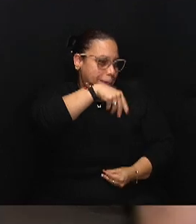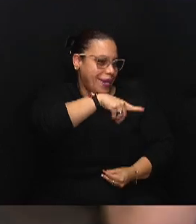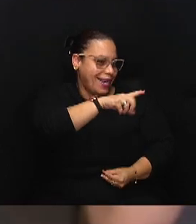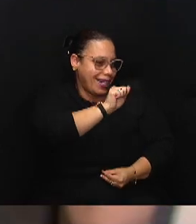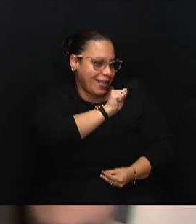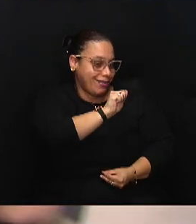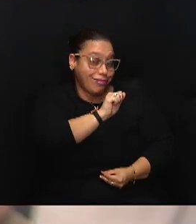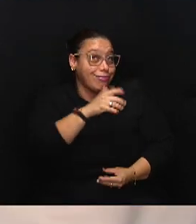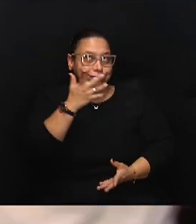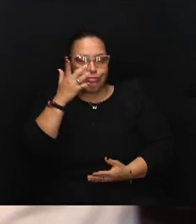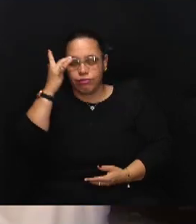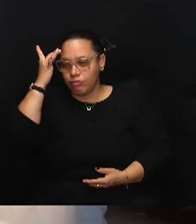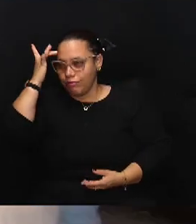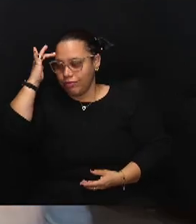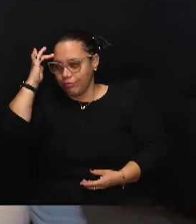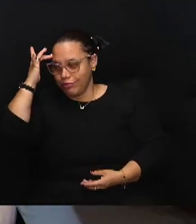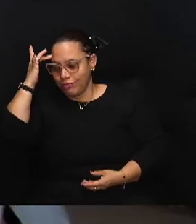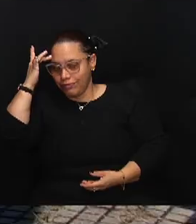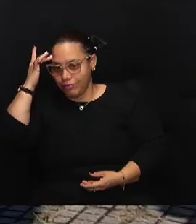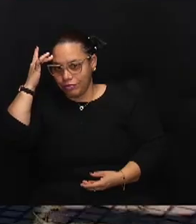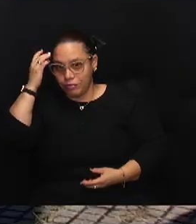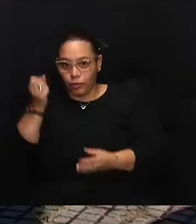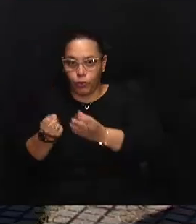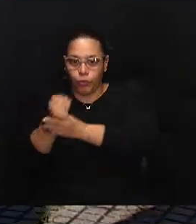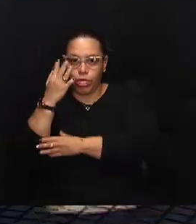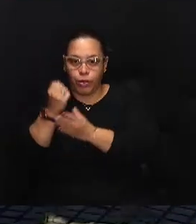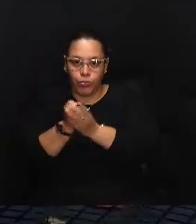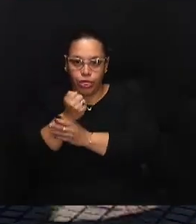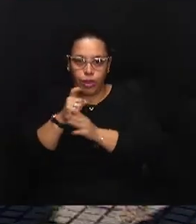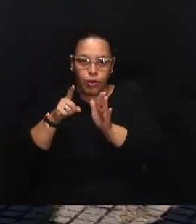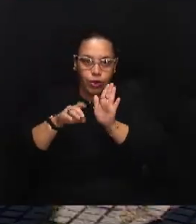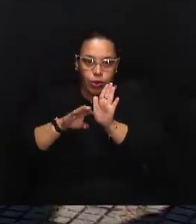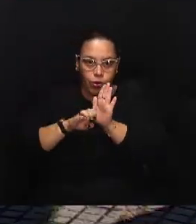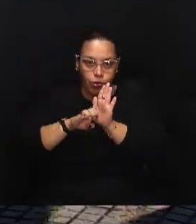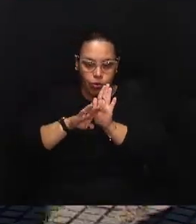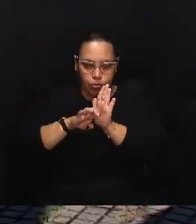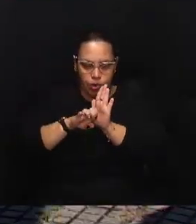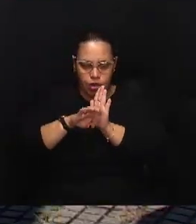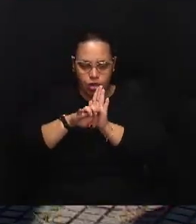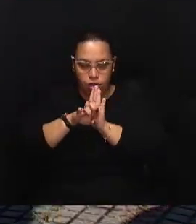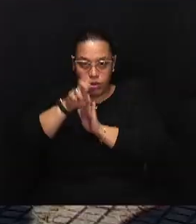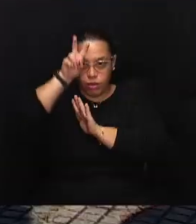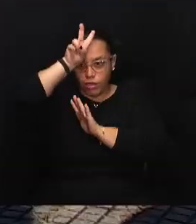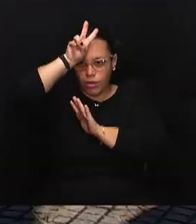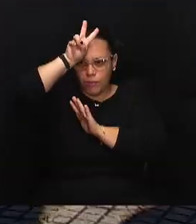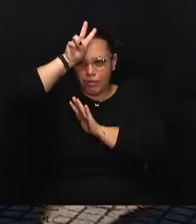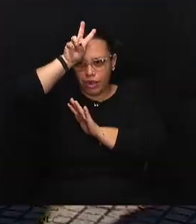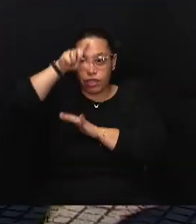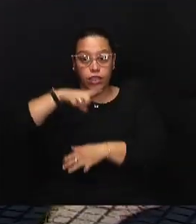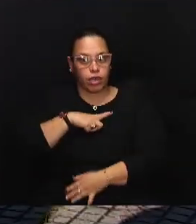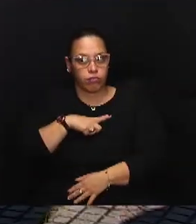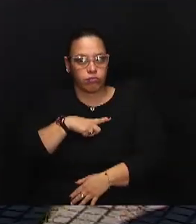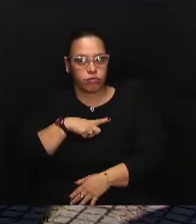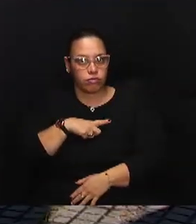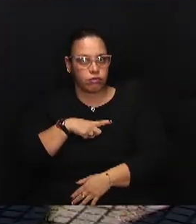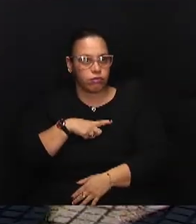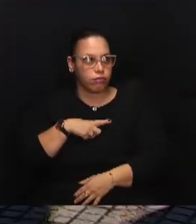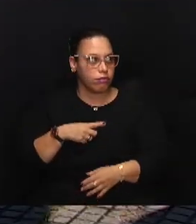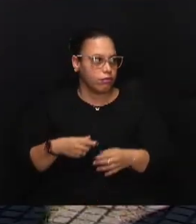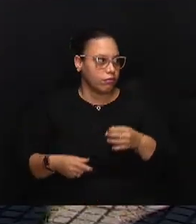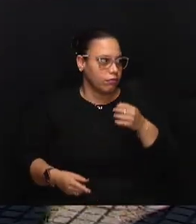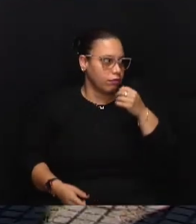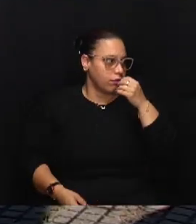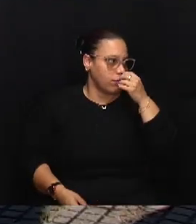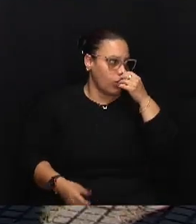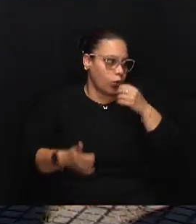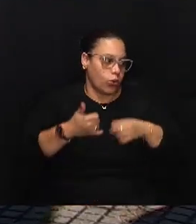de gente que acha que fica brotando bactéria, que come... Ou barata. Barata tem. Barata já fica tem. Aí o aviso